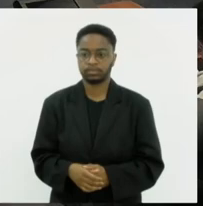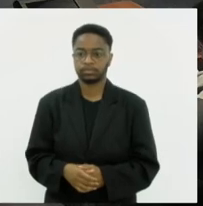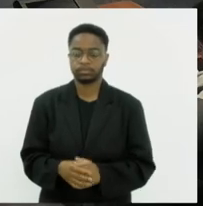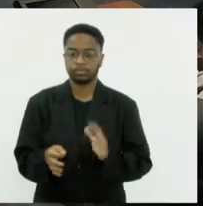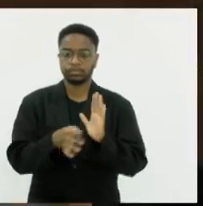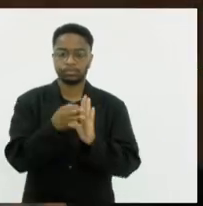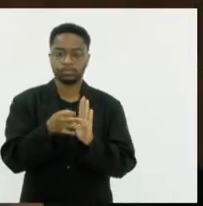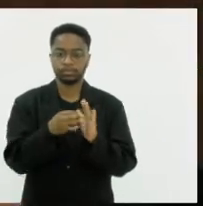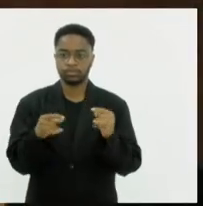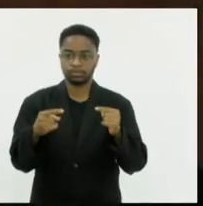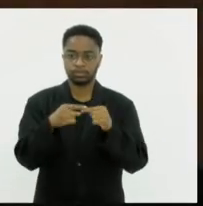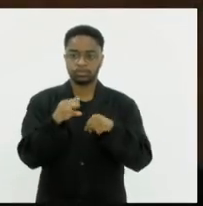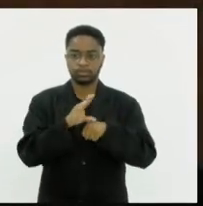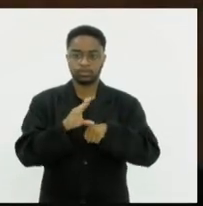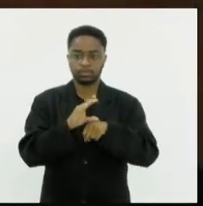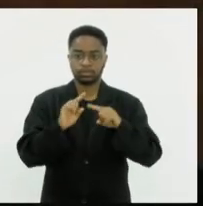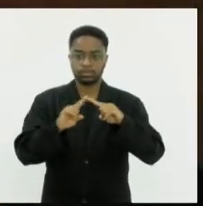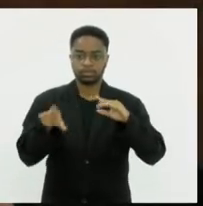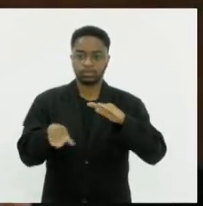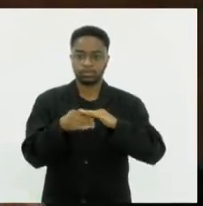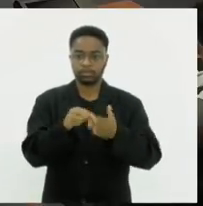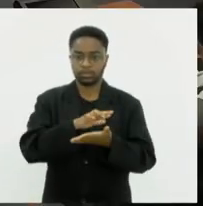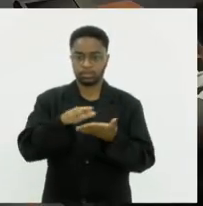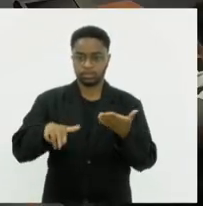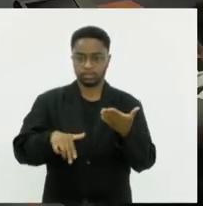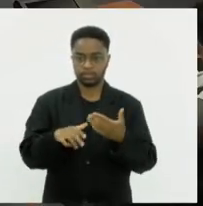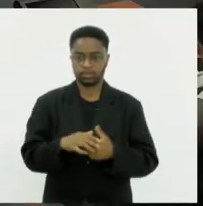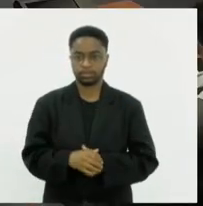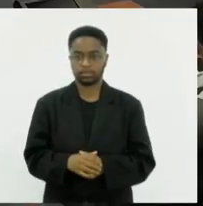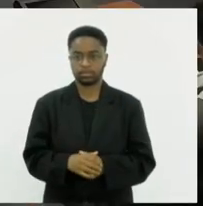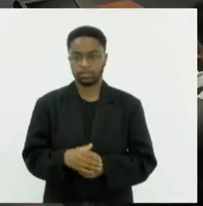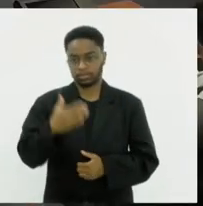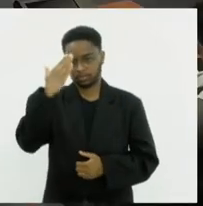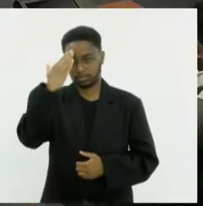Parecer pela constitucionalidade com emendas. Obrigada.